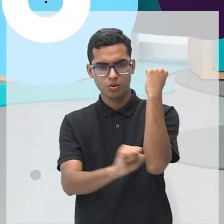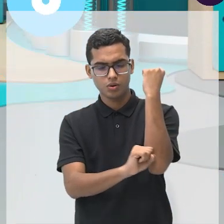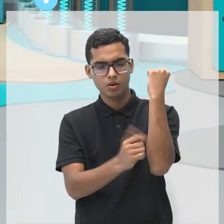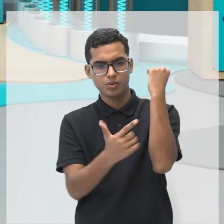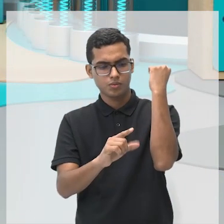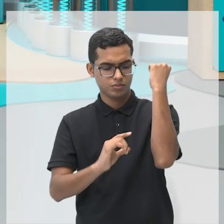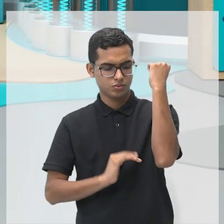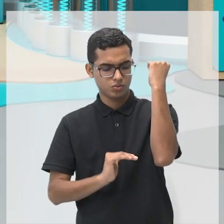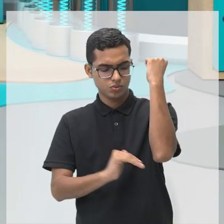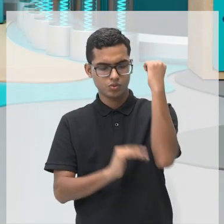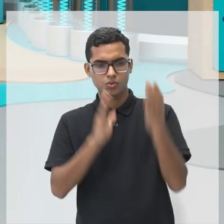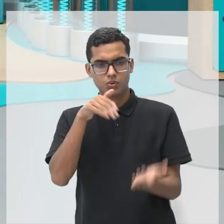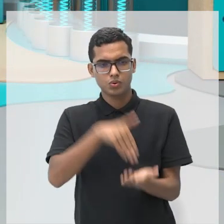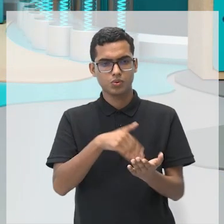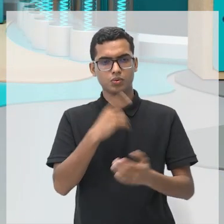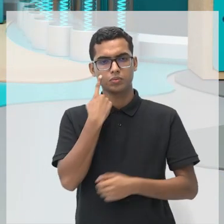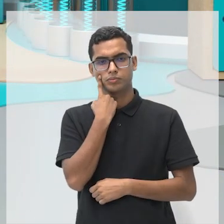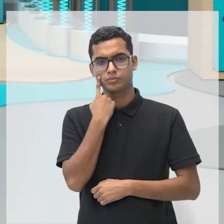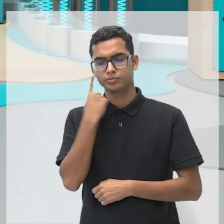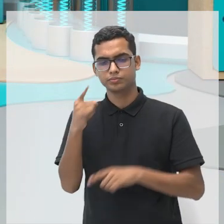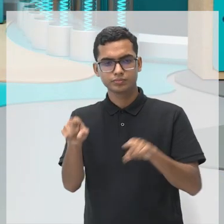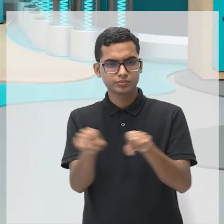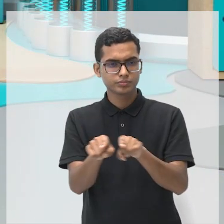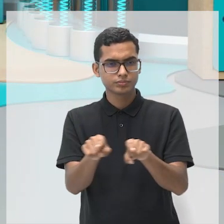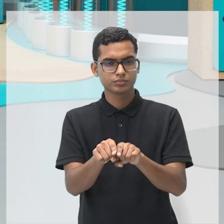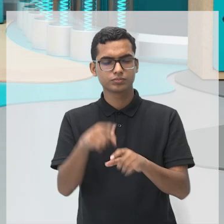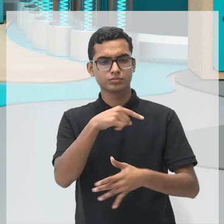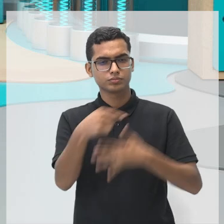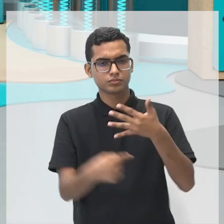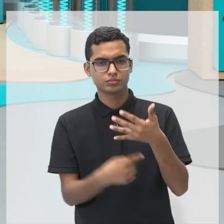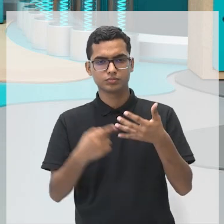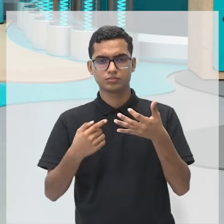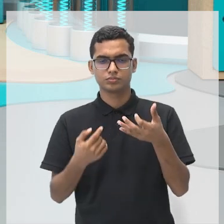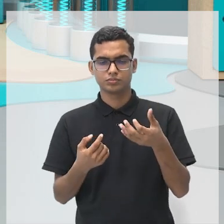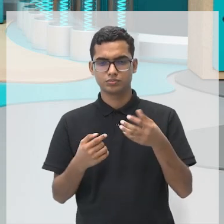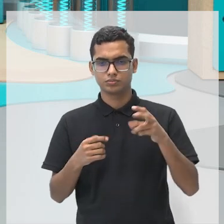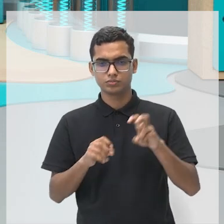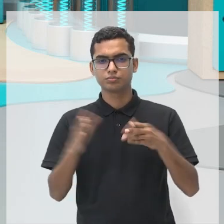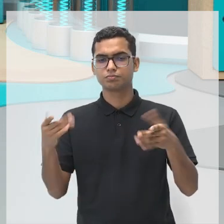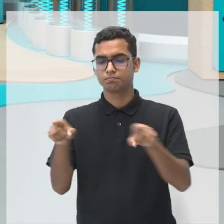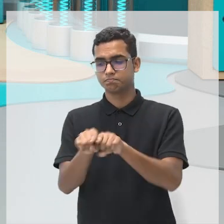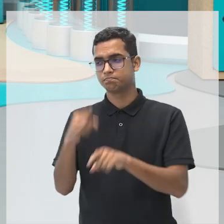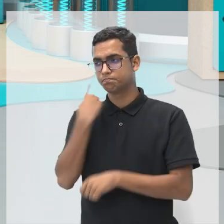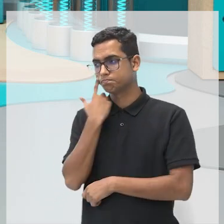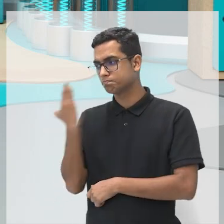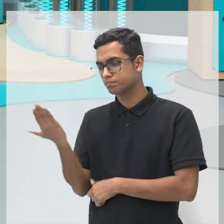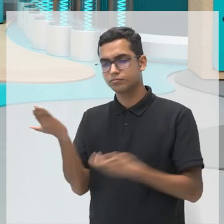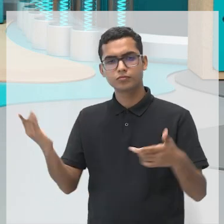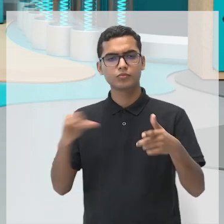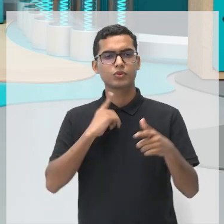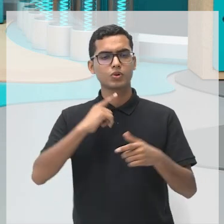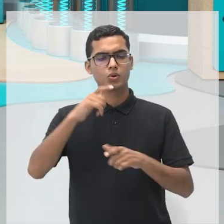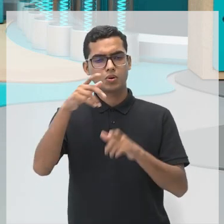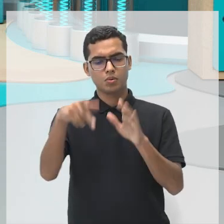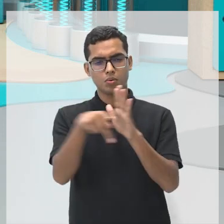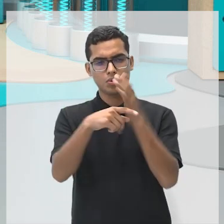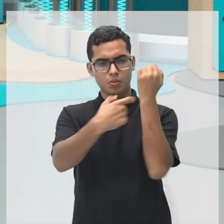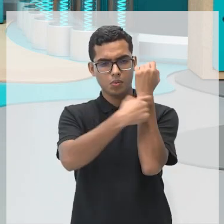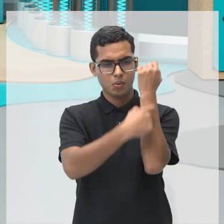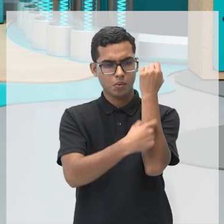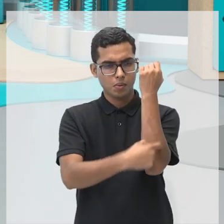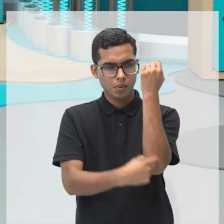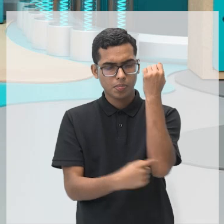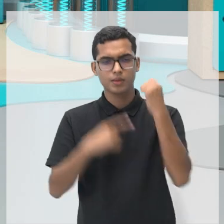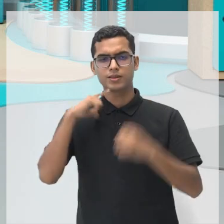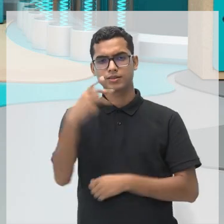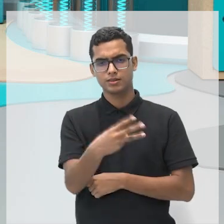divisão, olha só, a nossa coluna vai ter essas 33 vértebras e elas vão ser divididas aí em 3